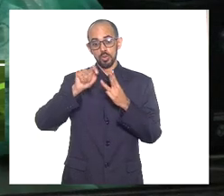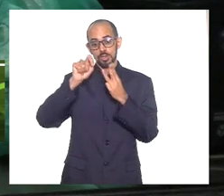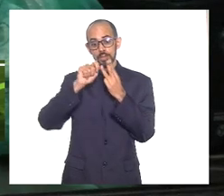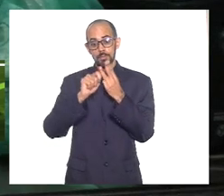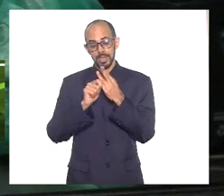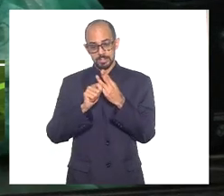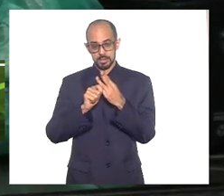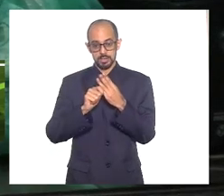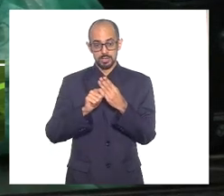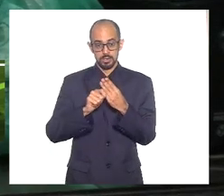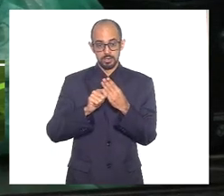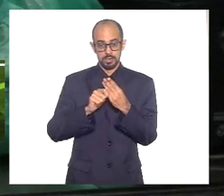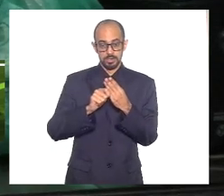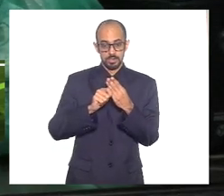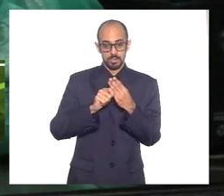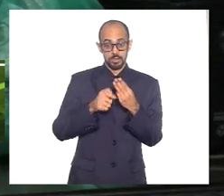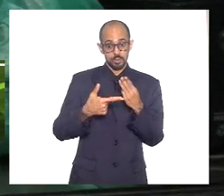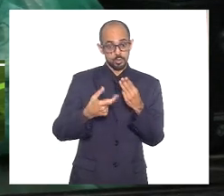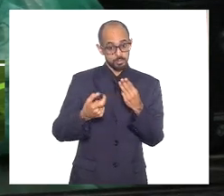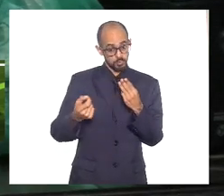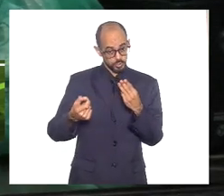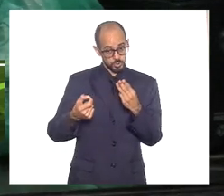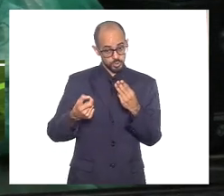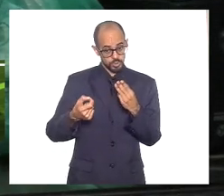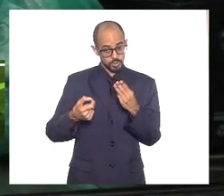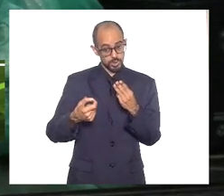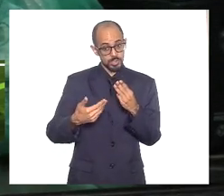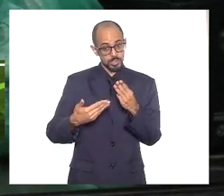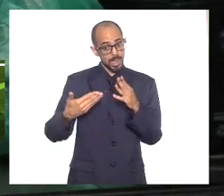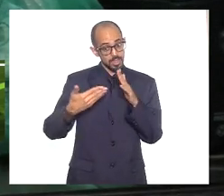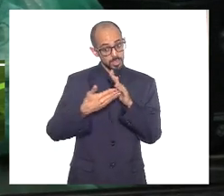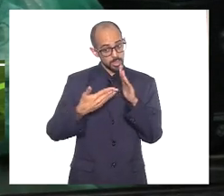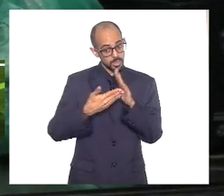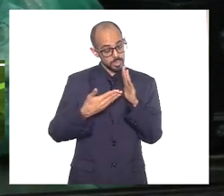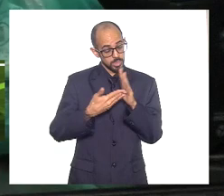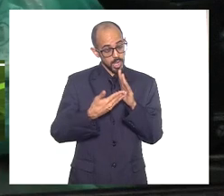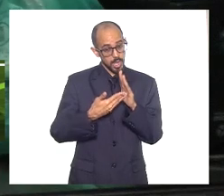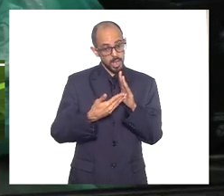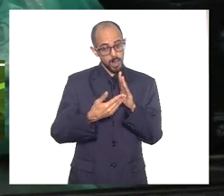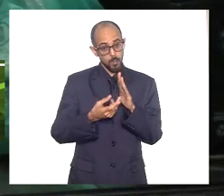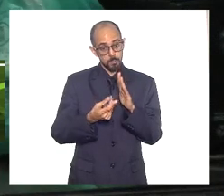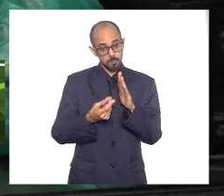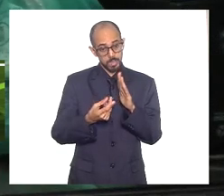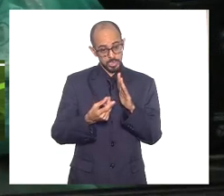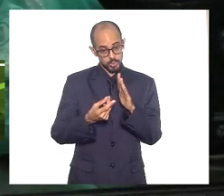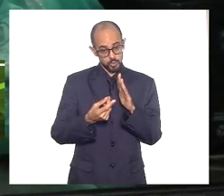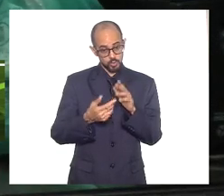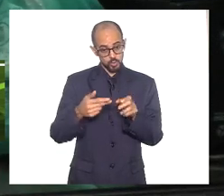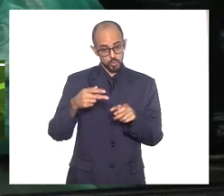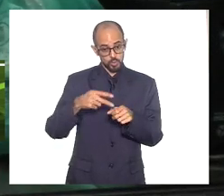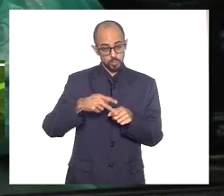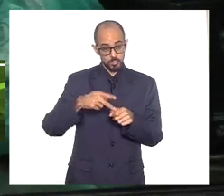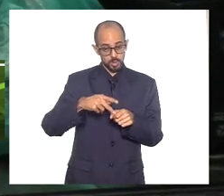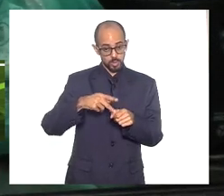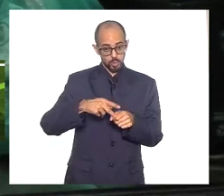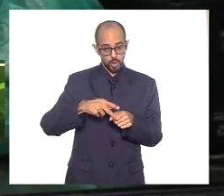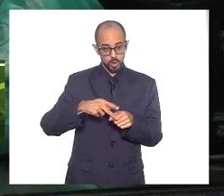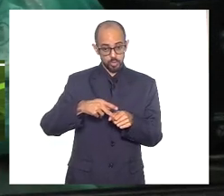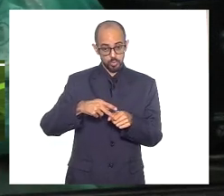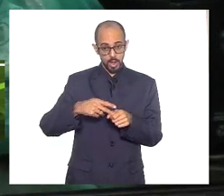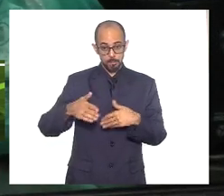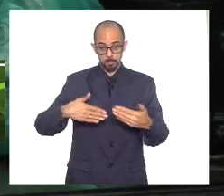aí, o preço do barril, a produção e o dólar vinham com